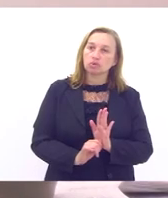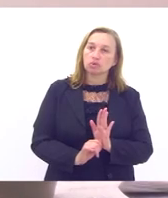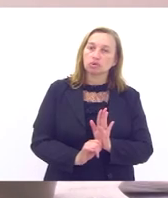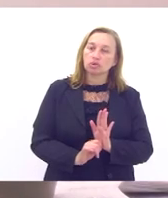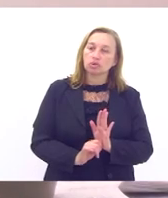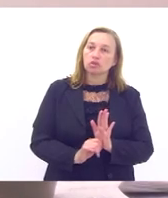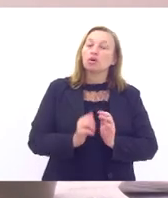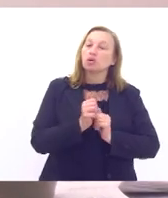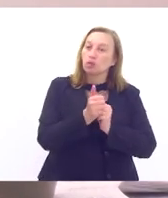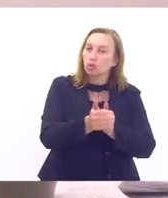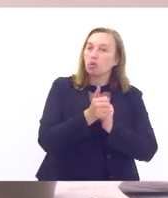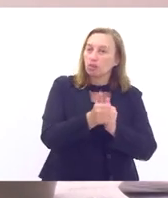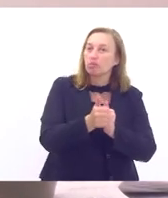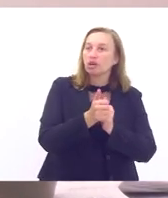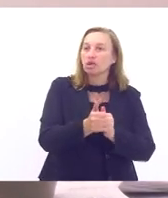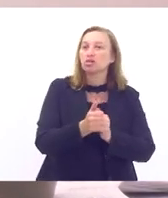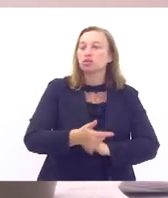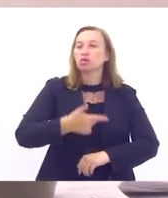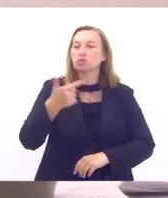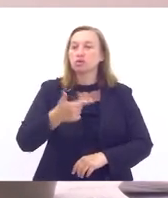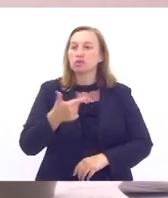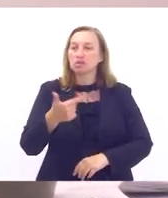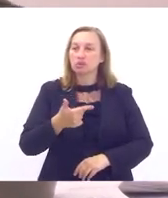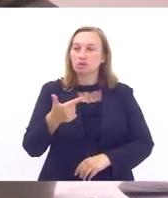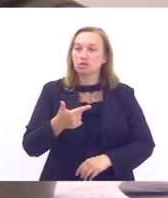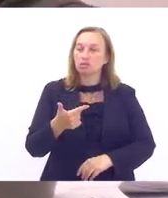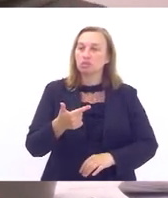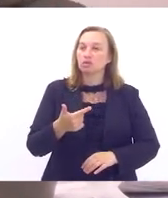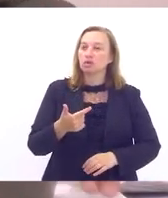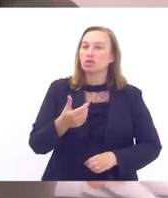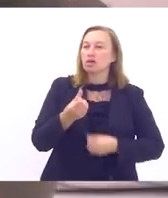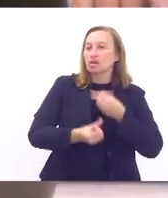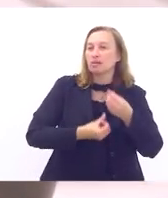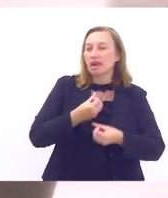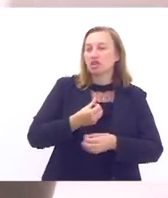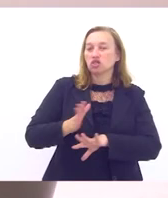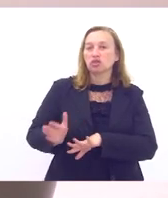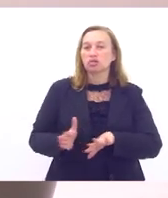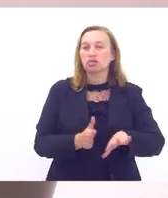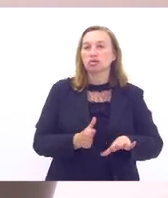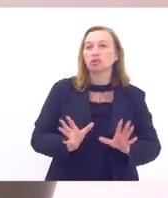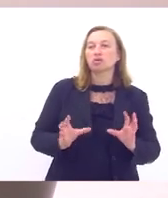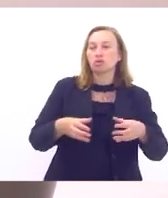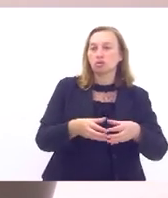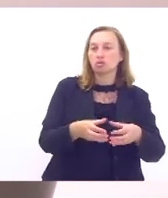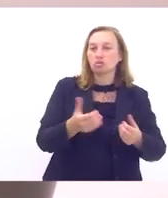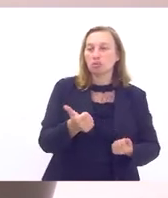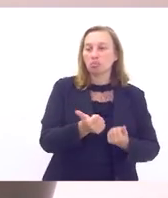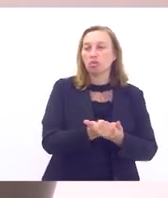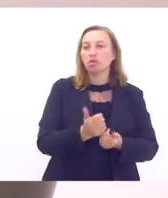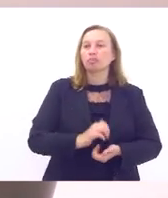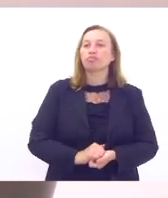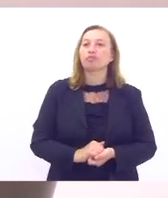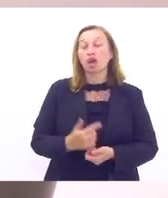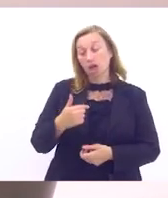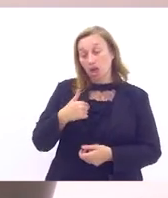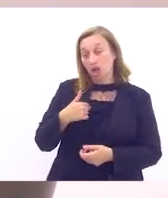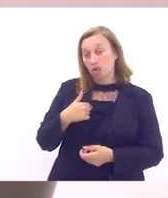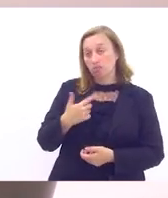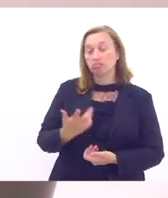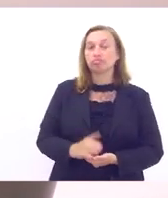do acompanhamento da execução do segundo semestre do termo de cooperação, em que eu,